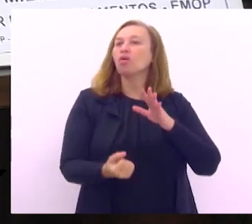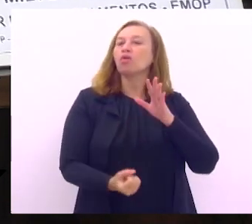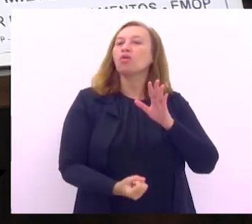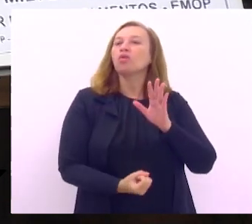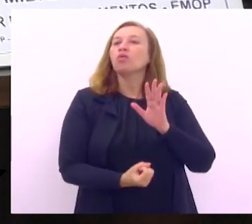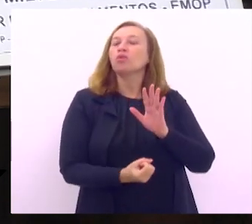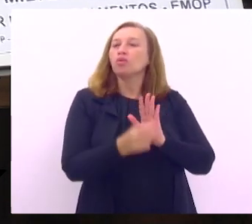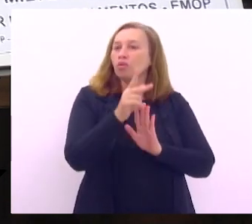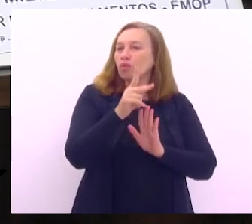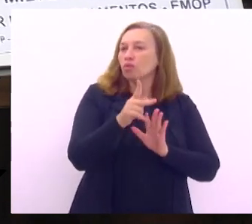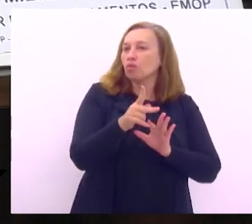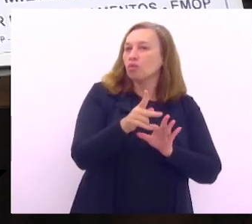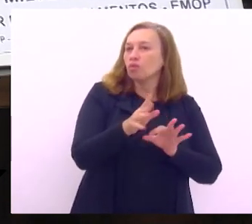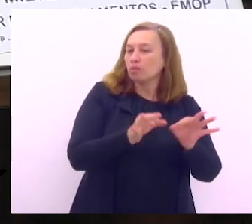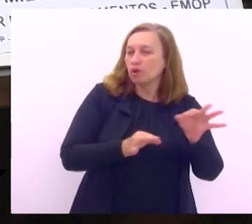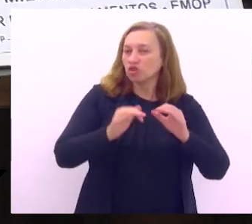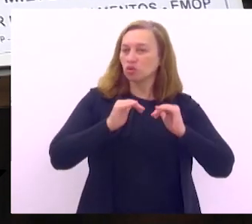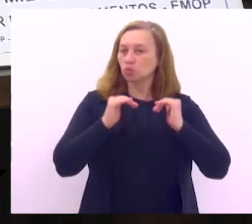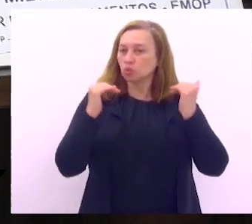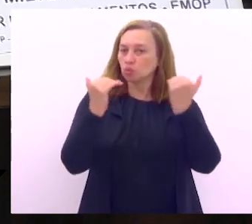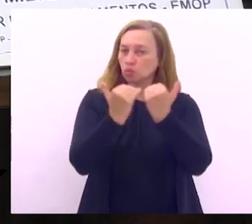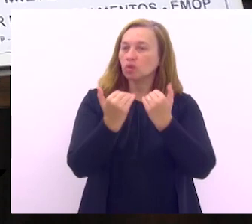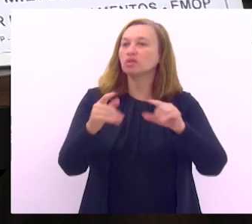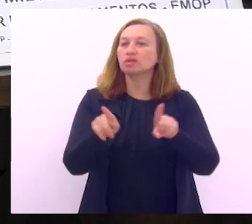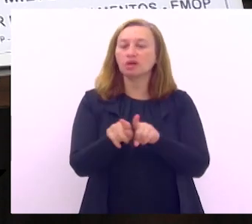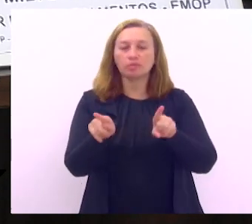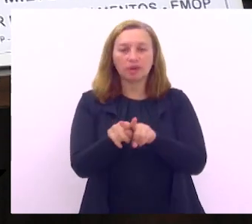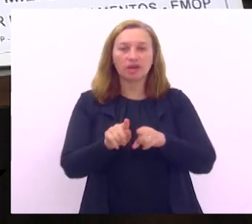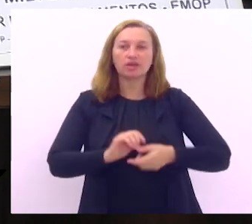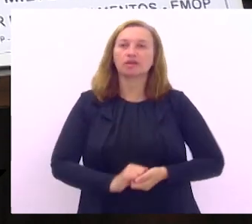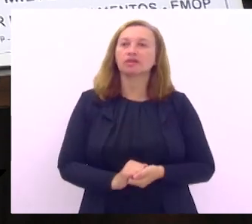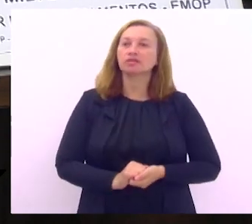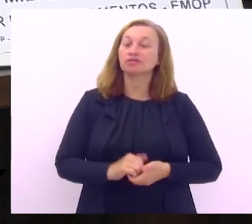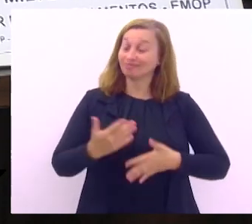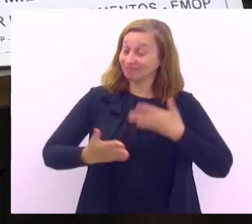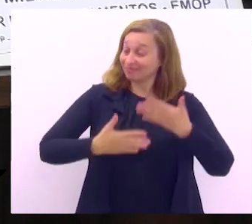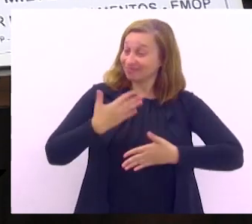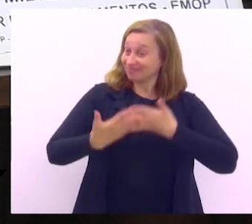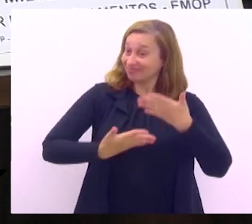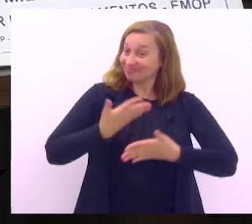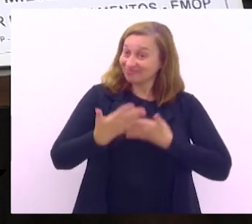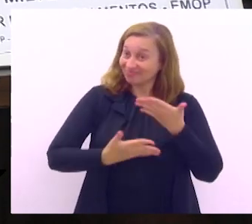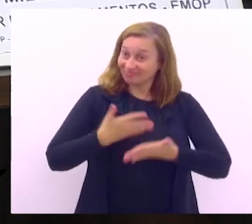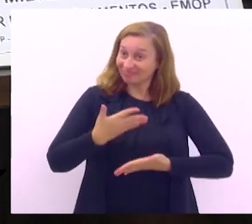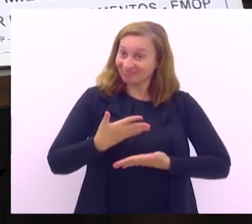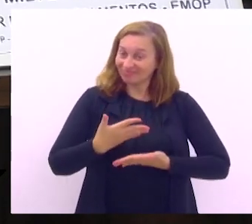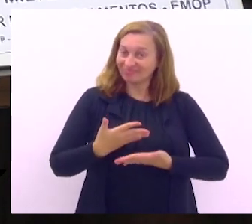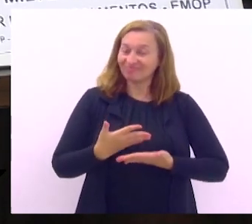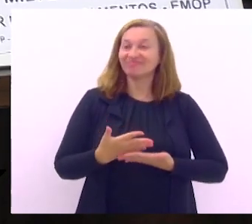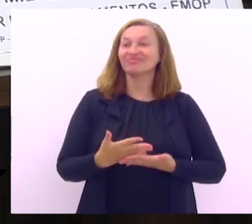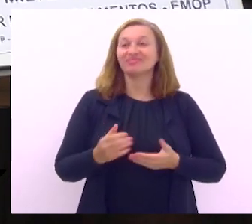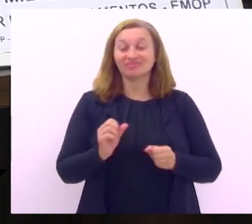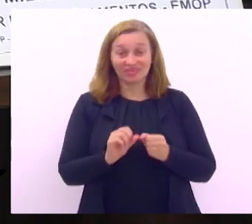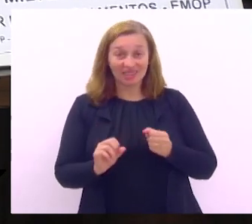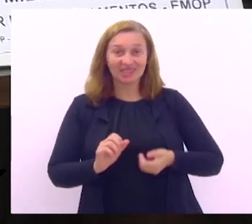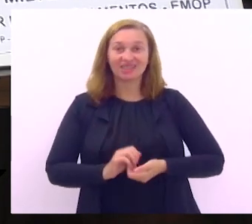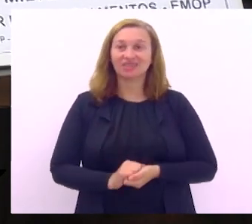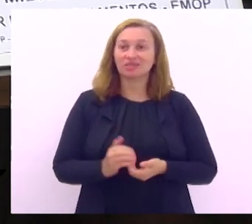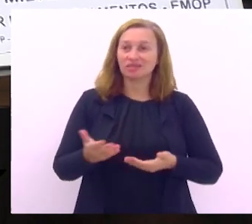de Barros. E mais do que estar à disposição, nós estamos entusiasmados em realizar isso.